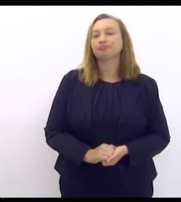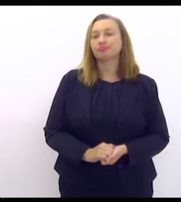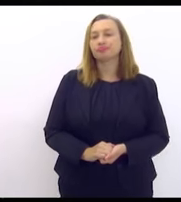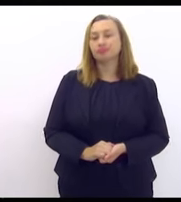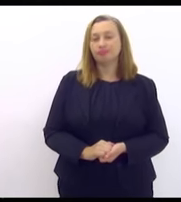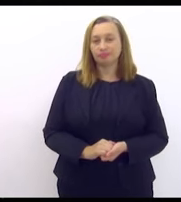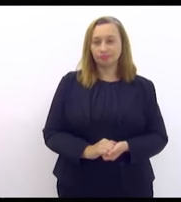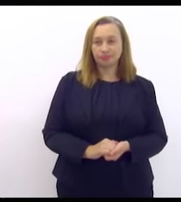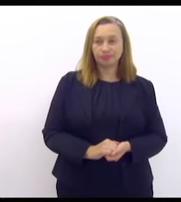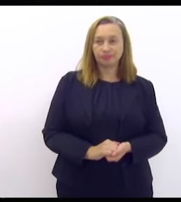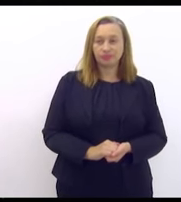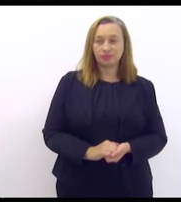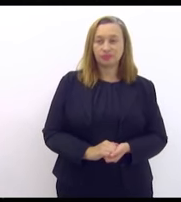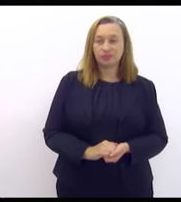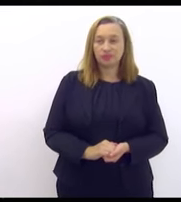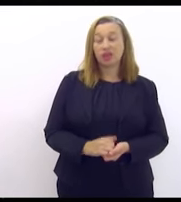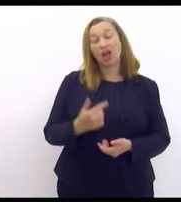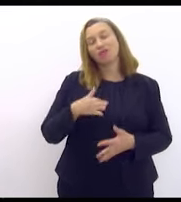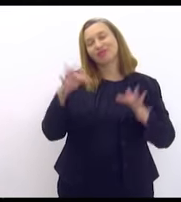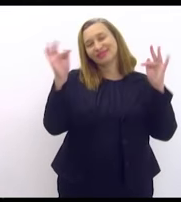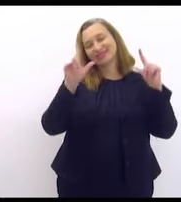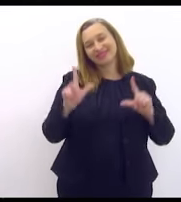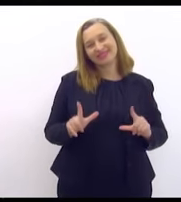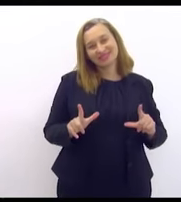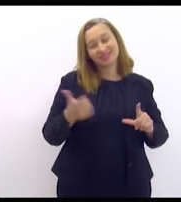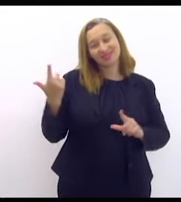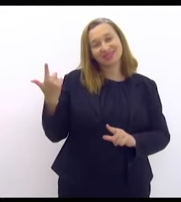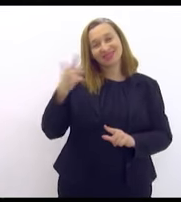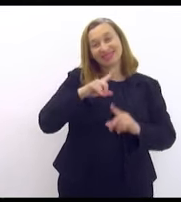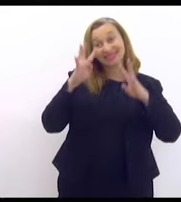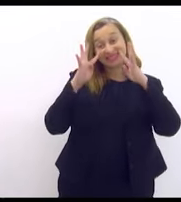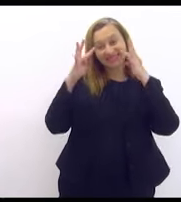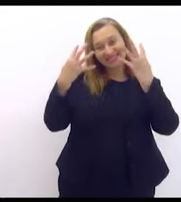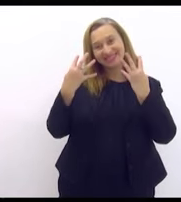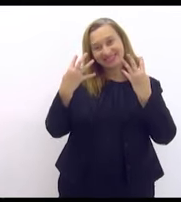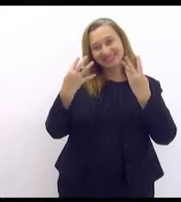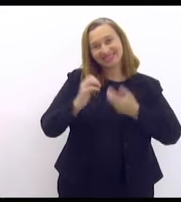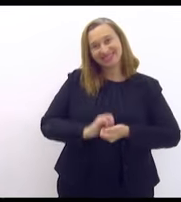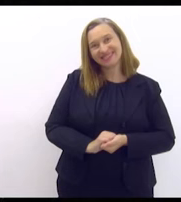é bom lembrar que essa casa, eu ficaria tão feliz se eu conseguisse falar.